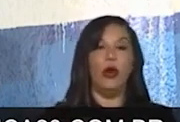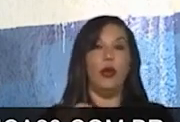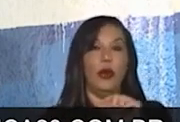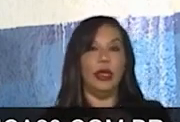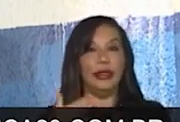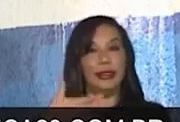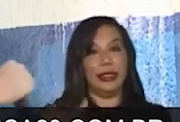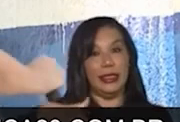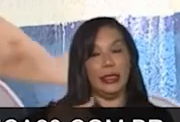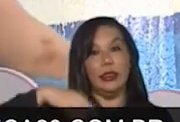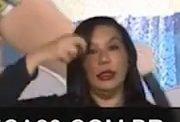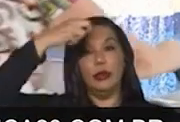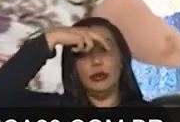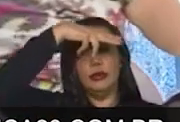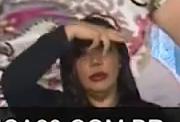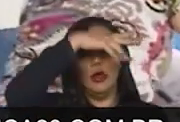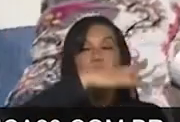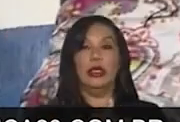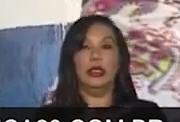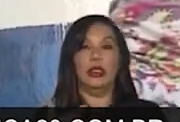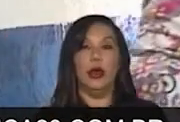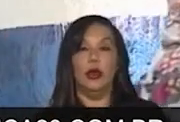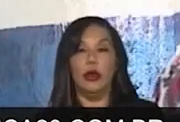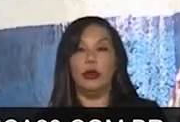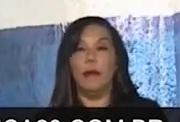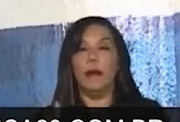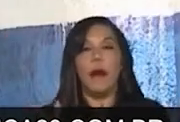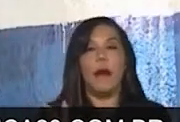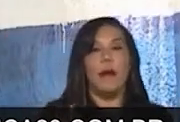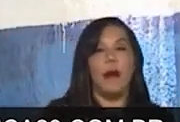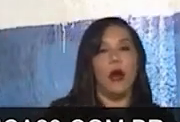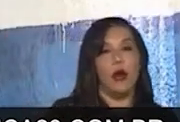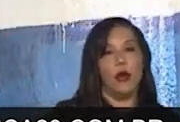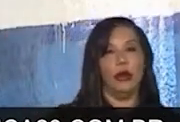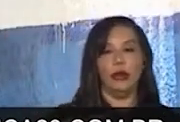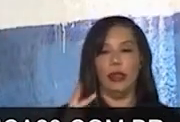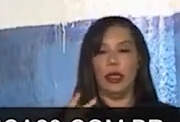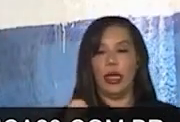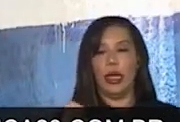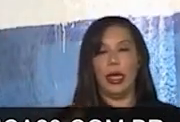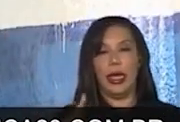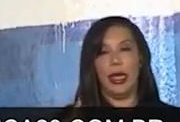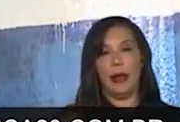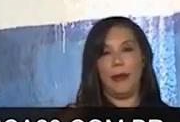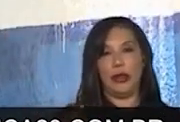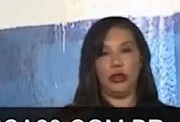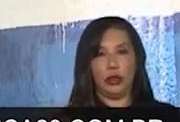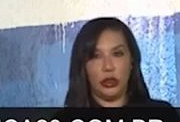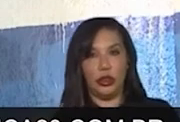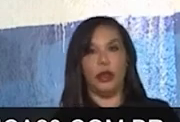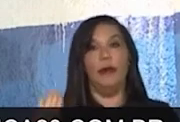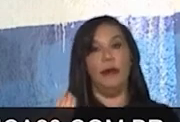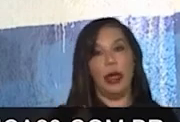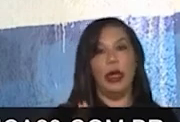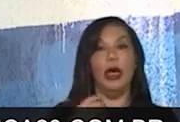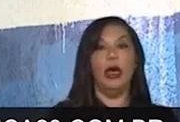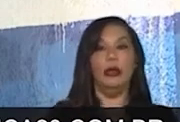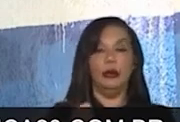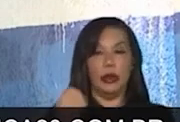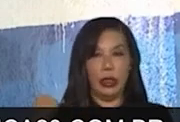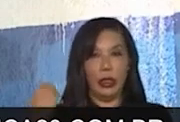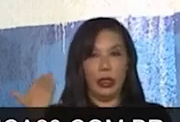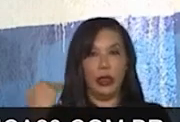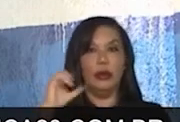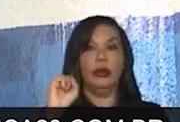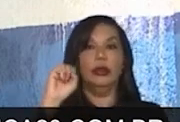com a Secretaria Municipal de Saúde, a cobertura contra a hepatite B no ano passado ficou em torno de